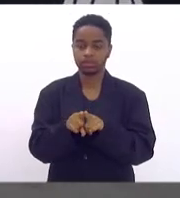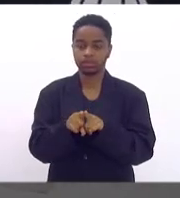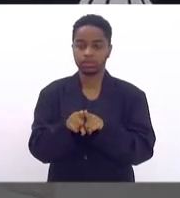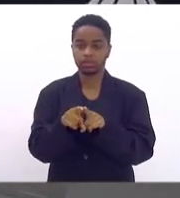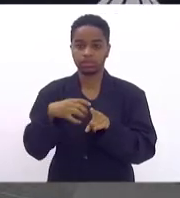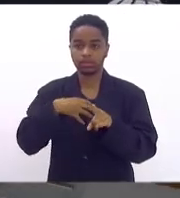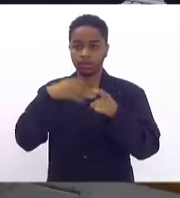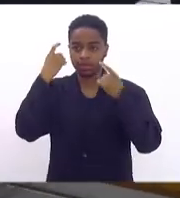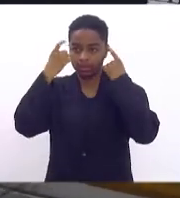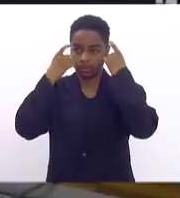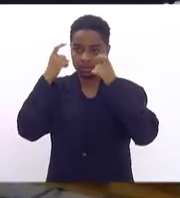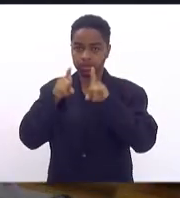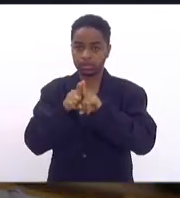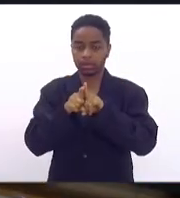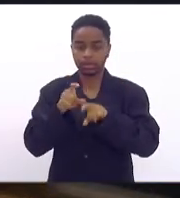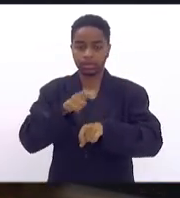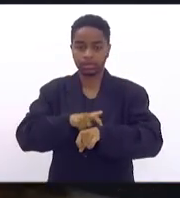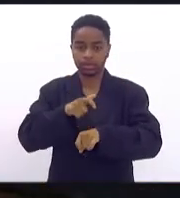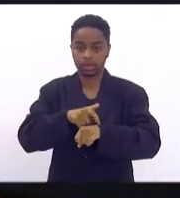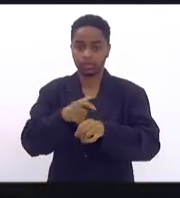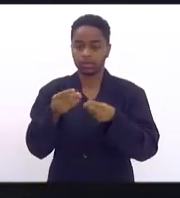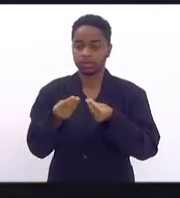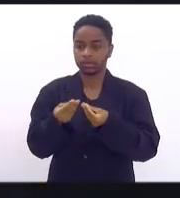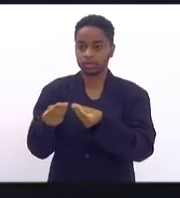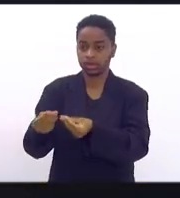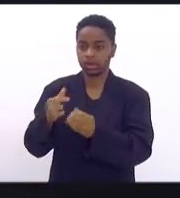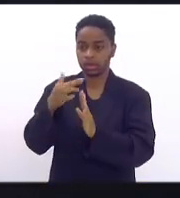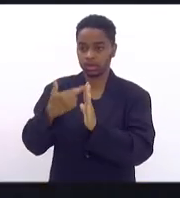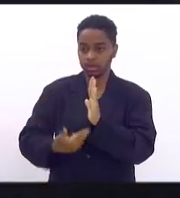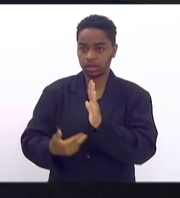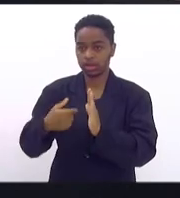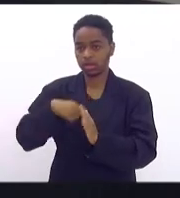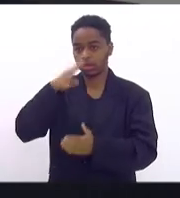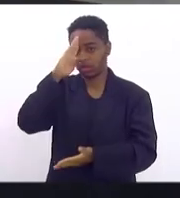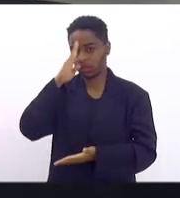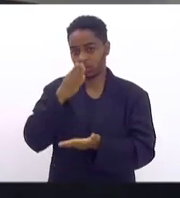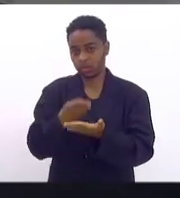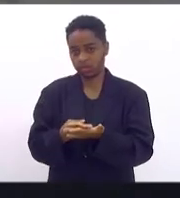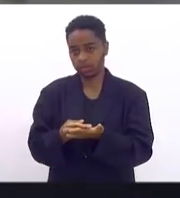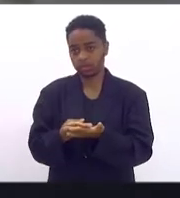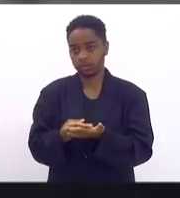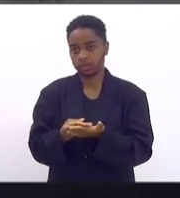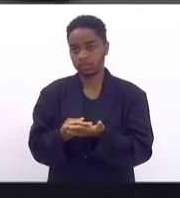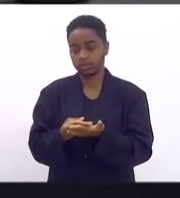preocupada, inclusive, com o tempo de apreciação do relatório. Acredito que há apreciação